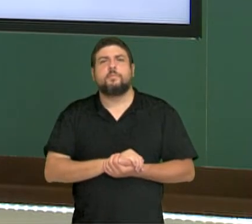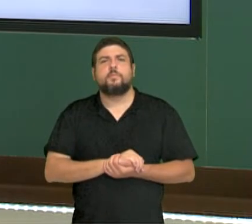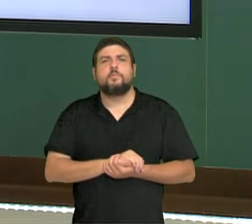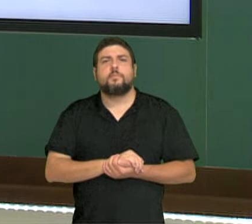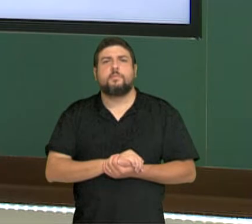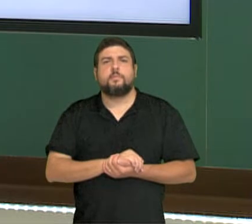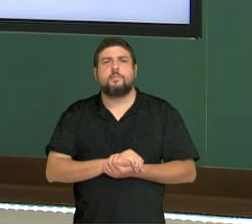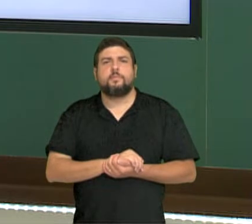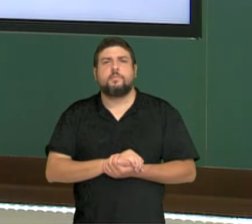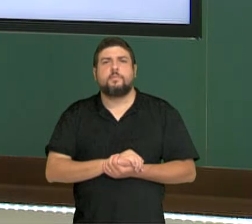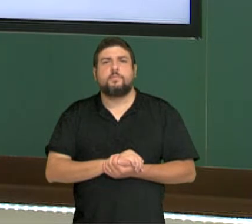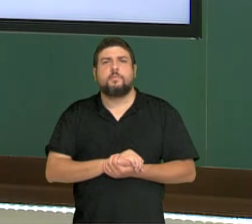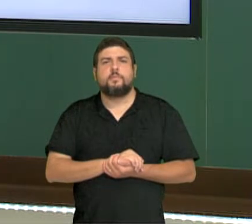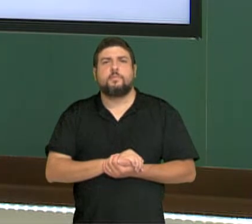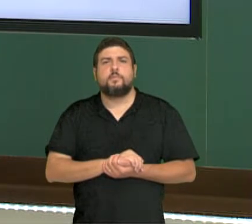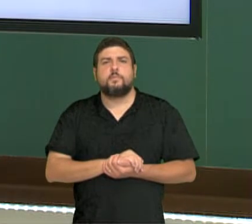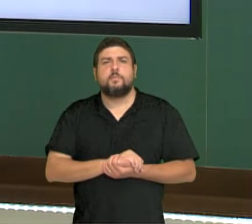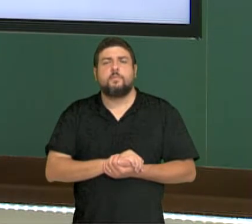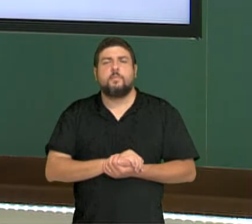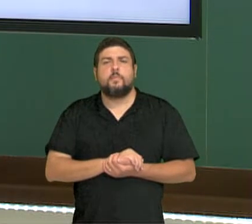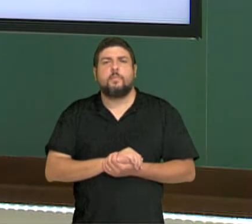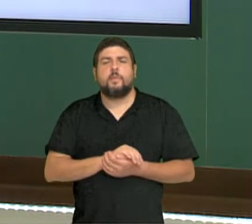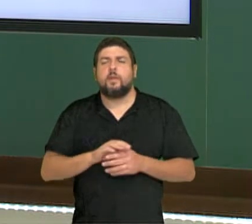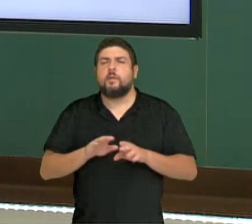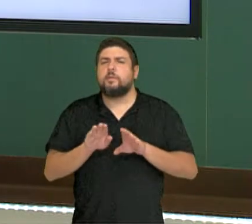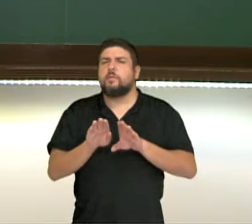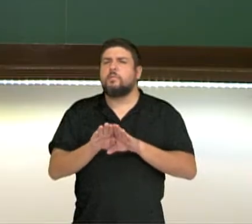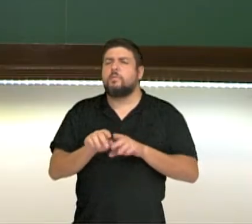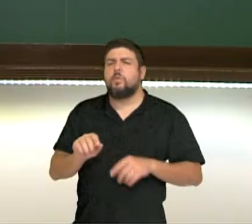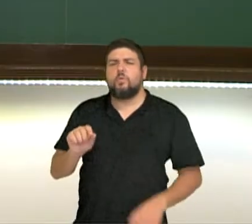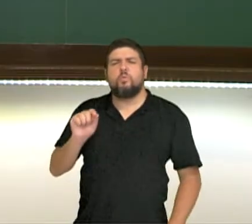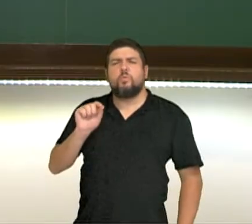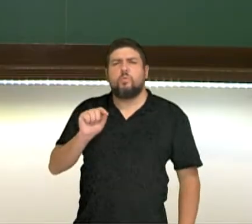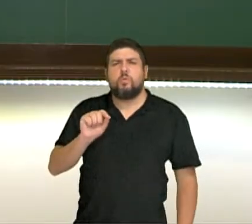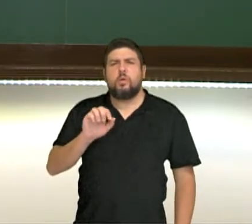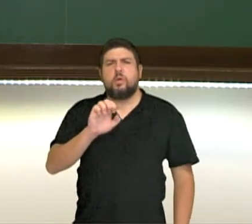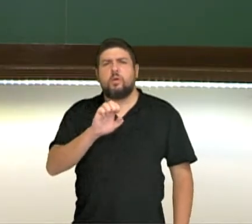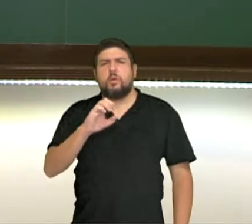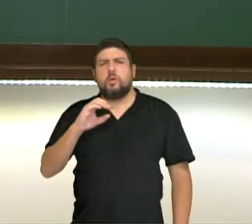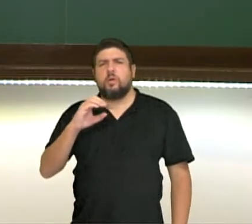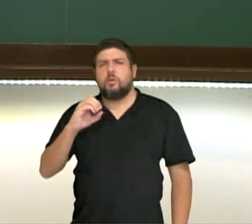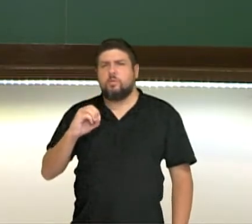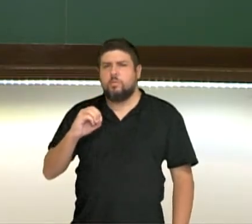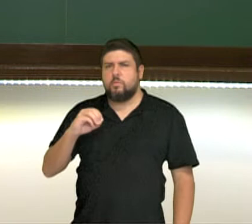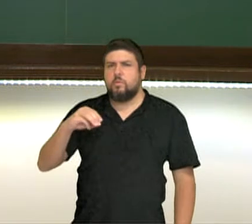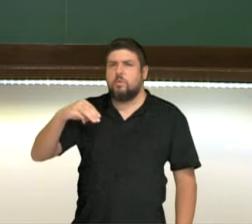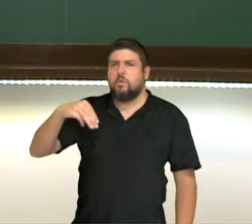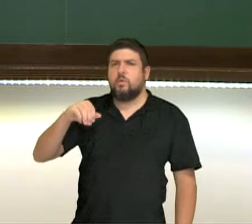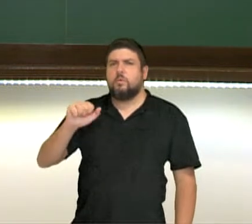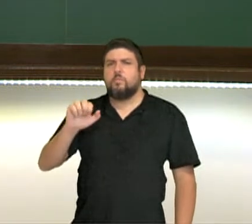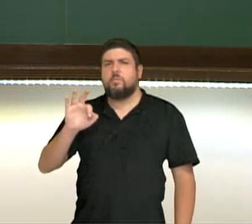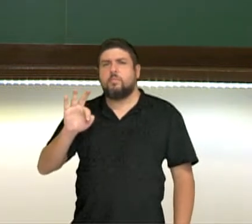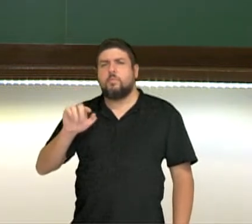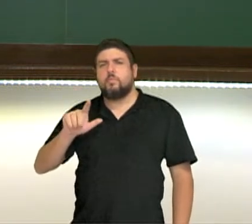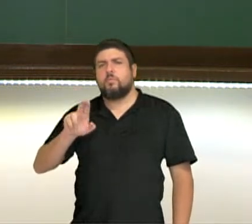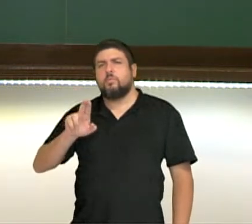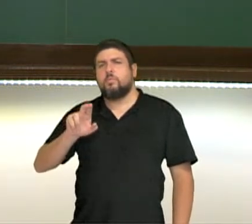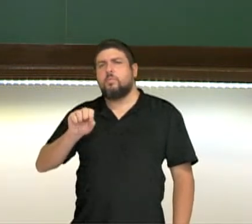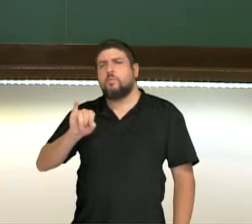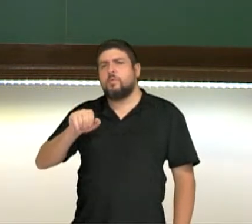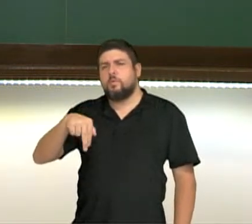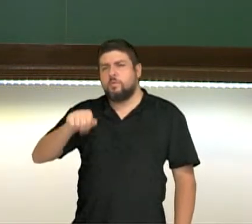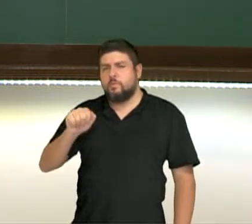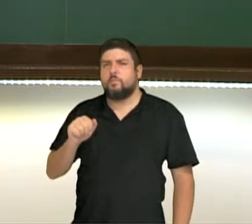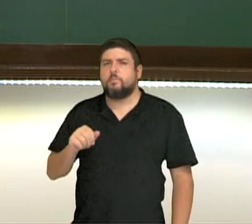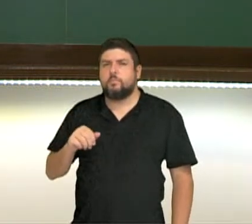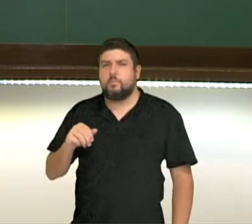tá bom e o que seria então a teoria ecomalthusiana Pensa no que malthus falou não tu falou